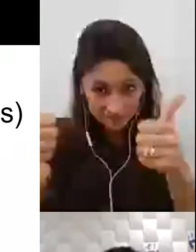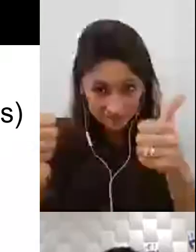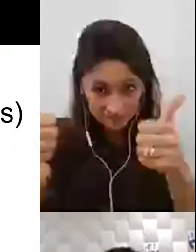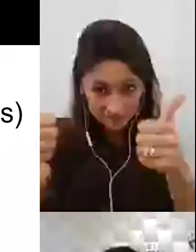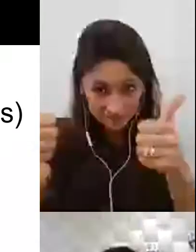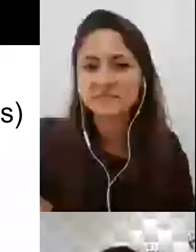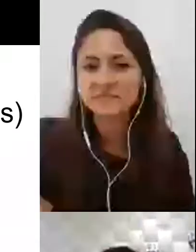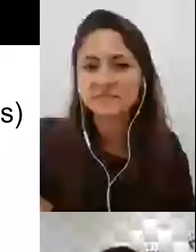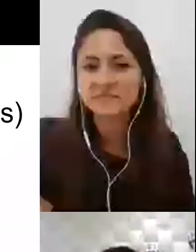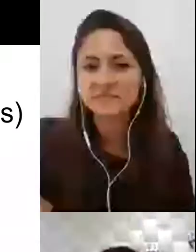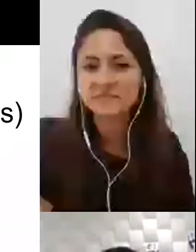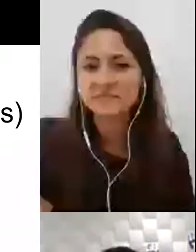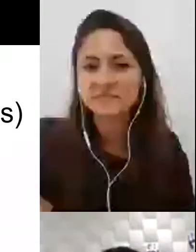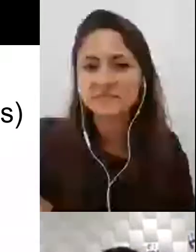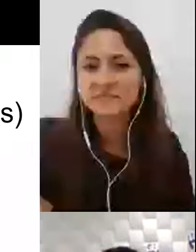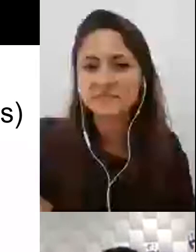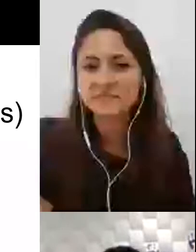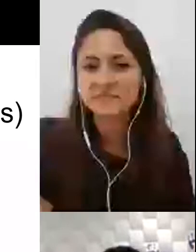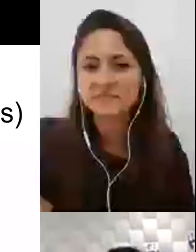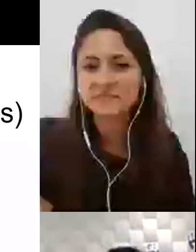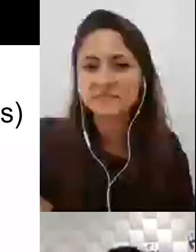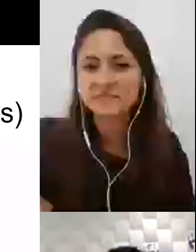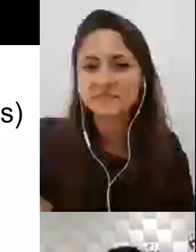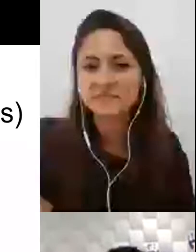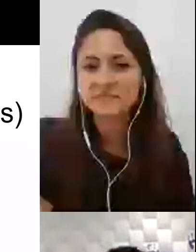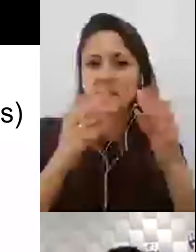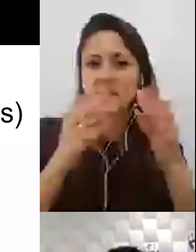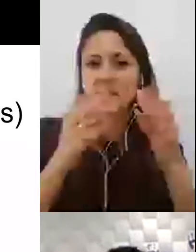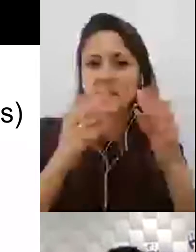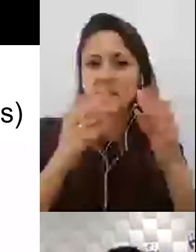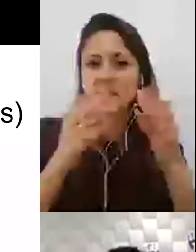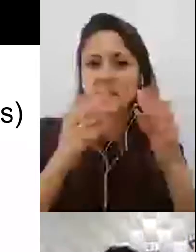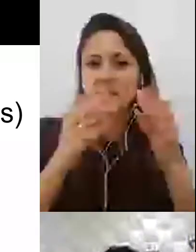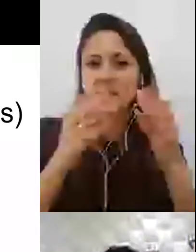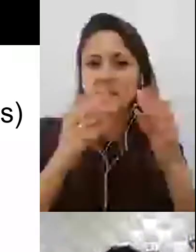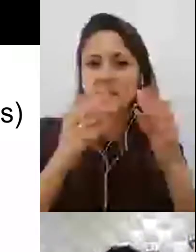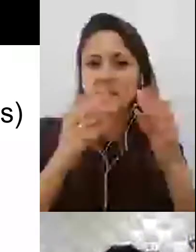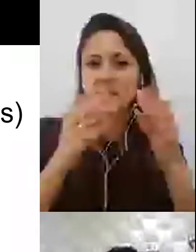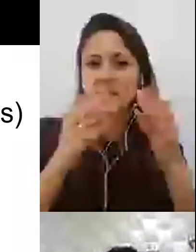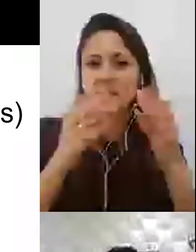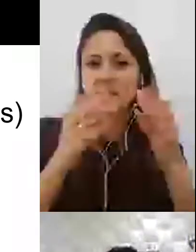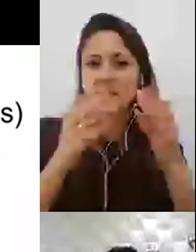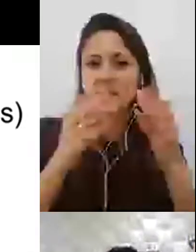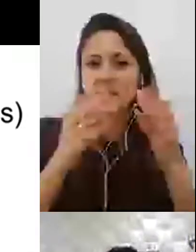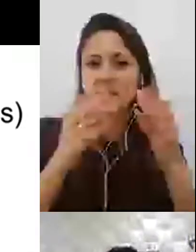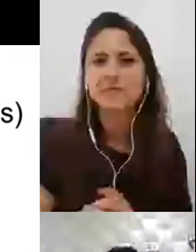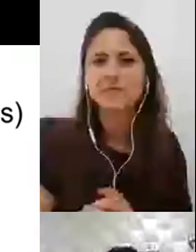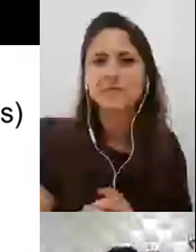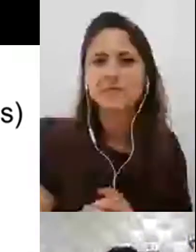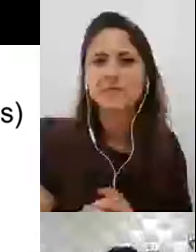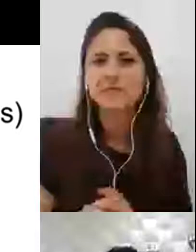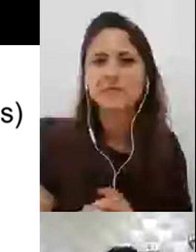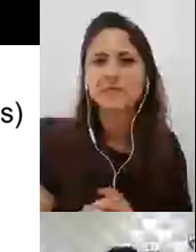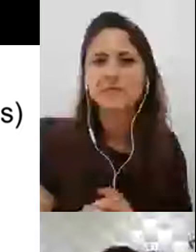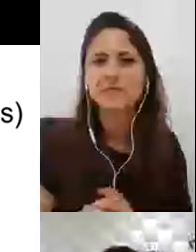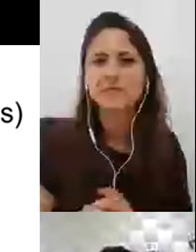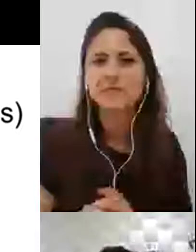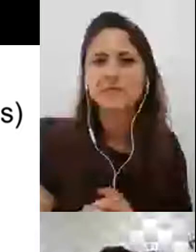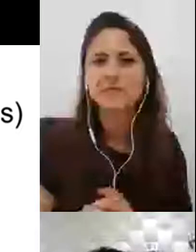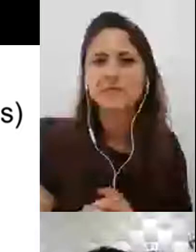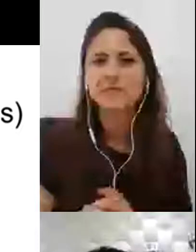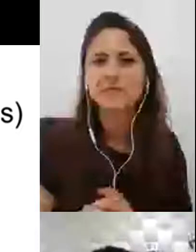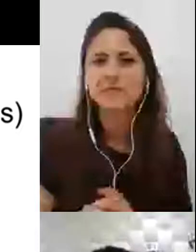Então, aqui tem um exemplo de um engenheiro, esse é o engenheiro de Jihlava, da República Tcheca, que estava